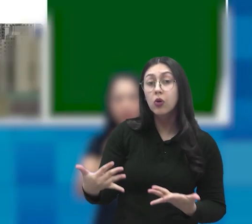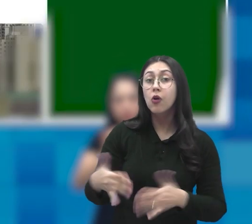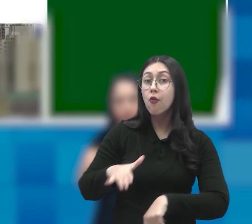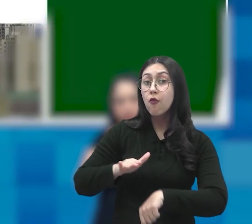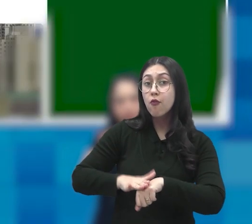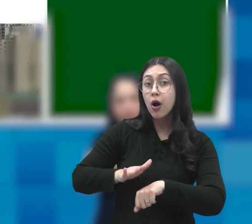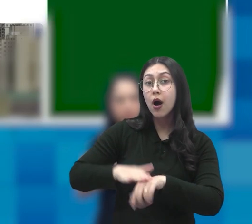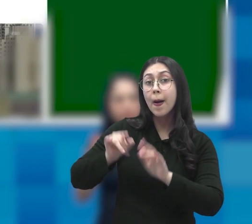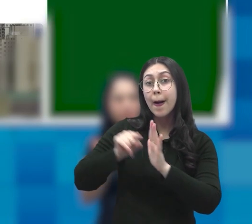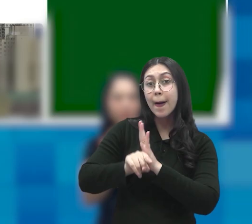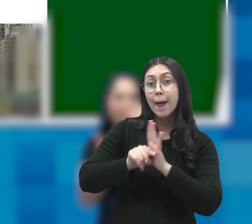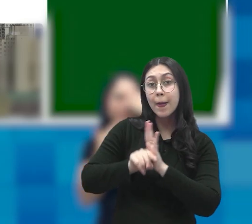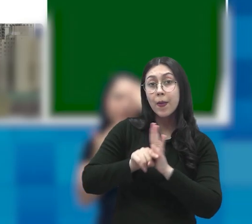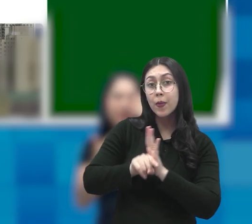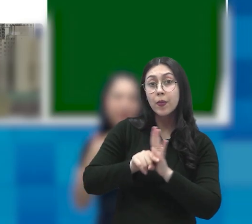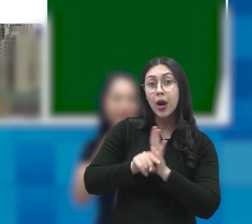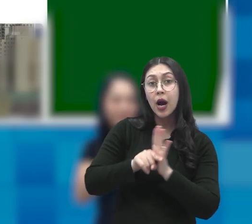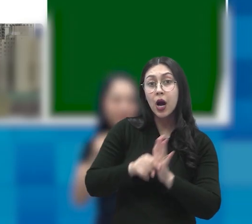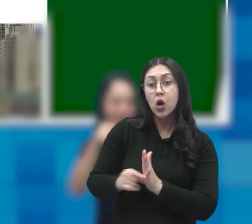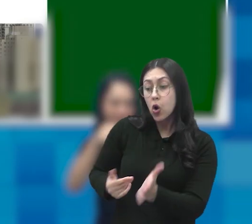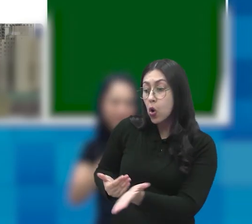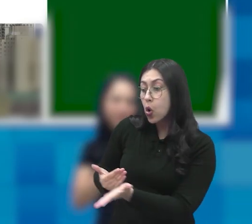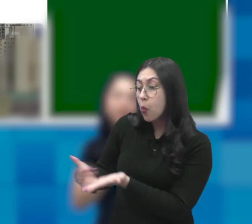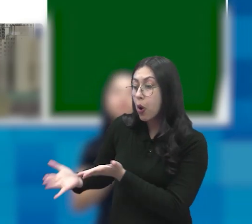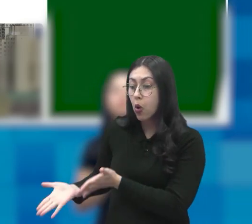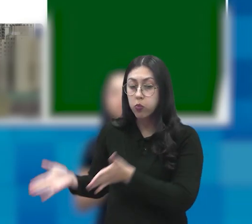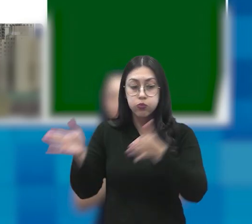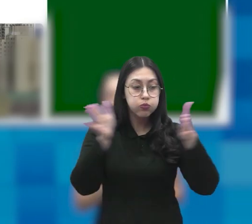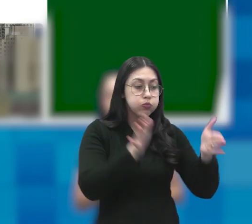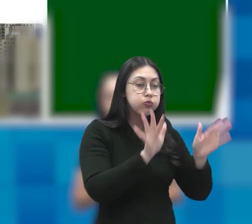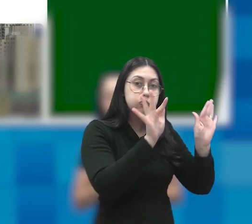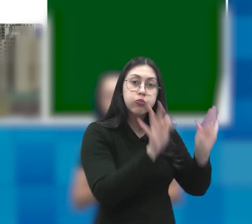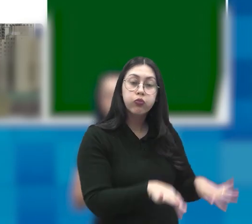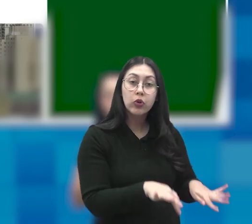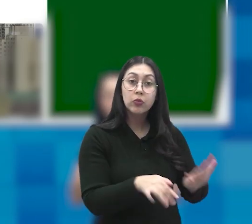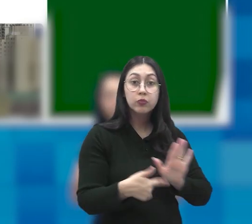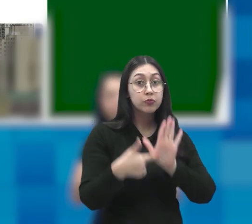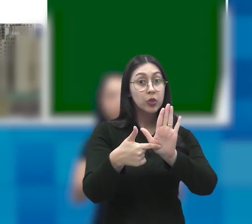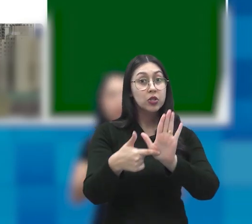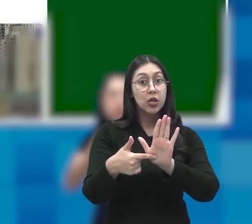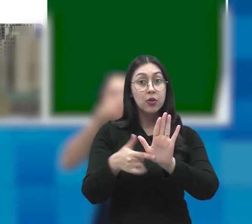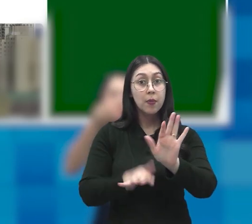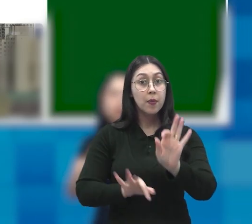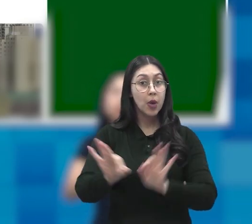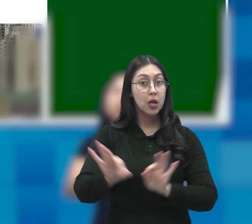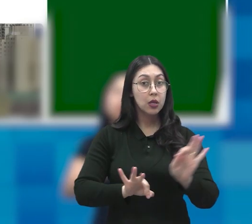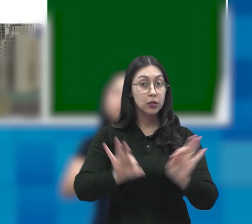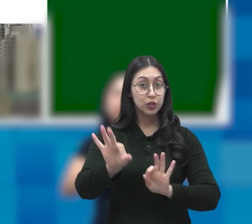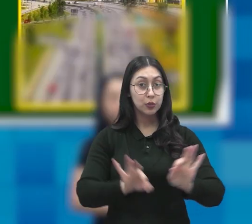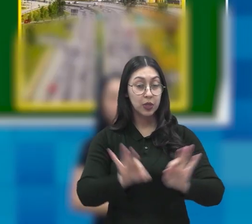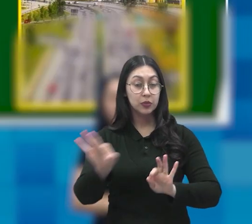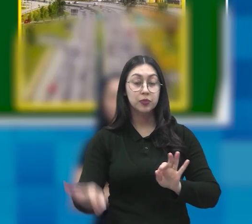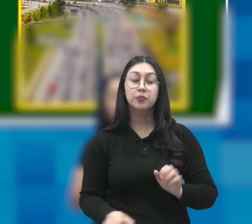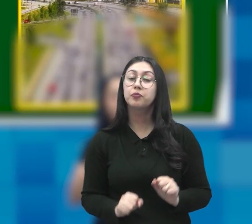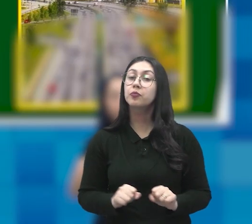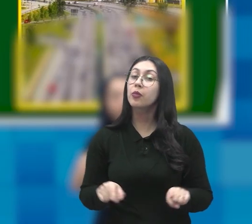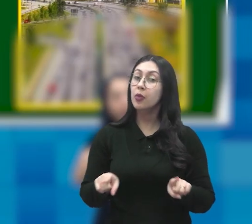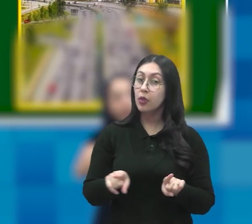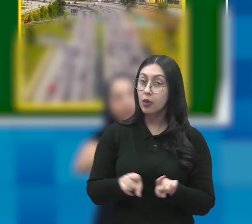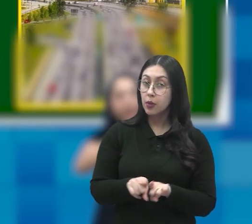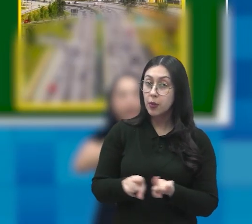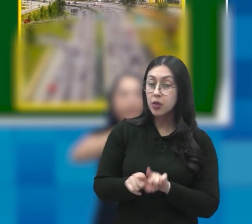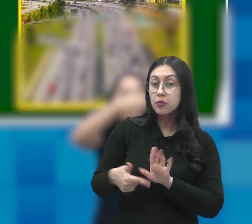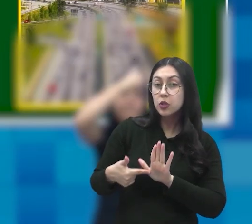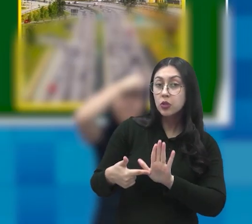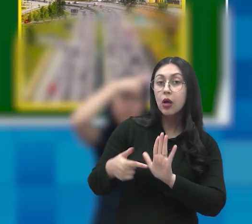a realização da pesquisa de origem e destino, anunciada pelo poder público com foco no planejamento urbano. Segundo